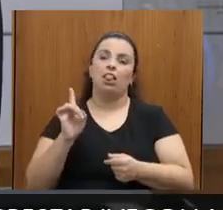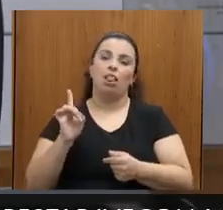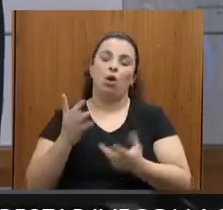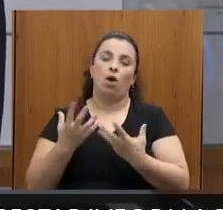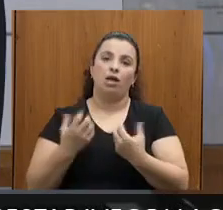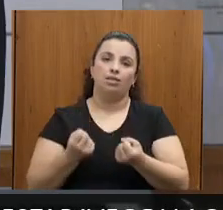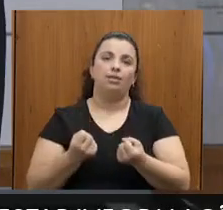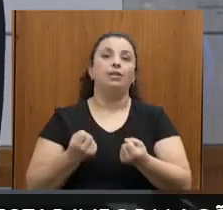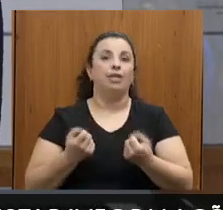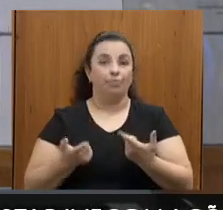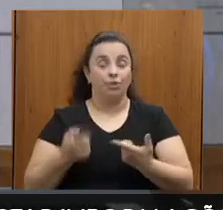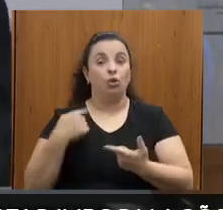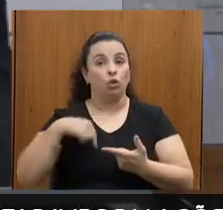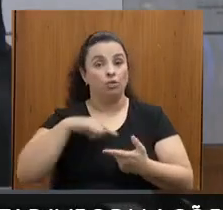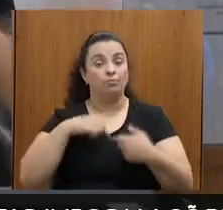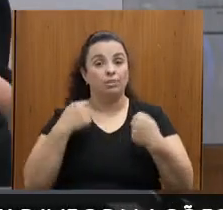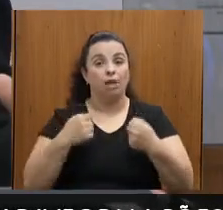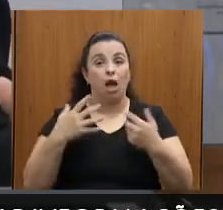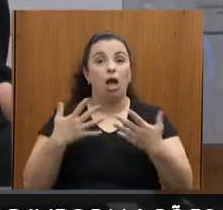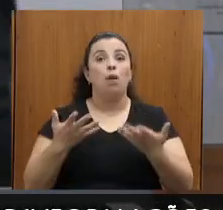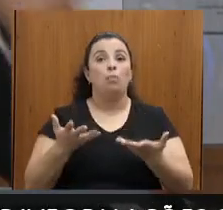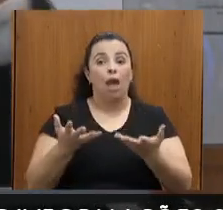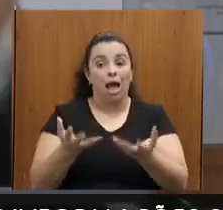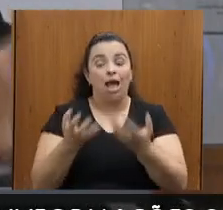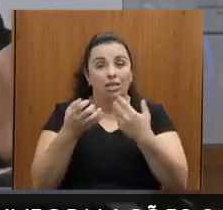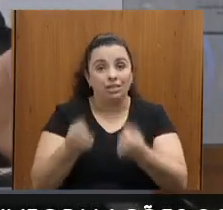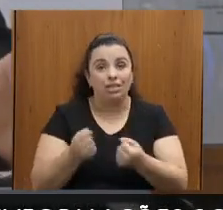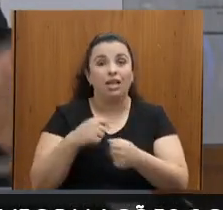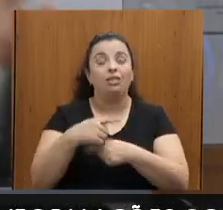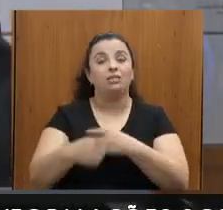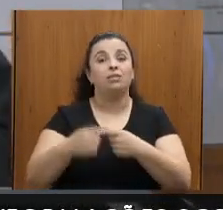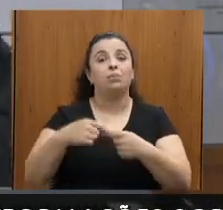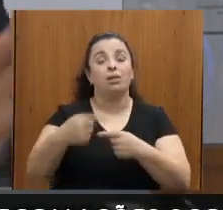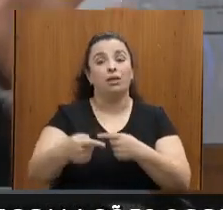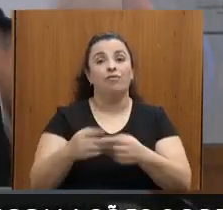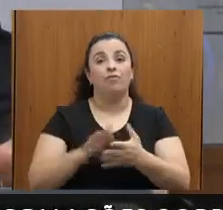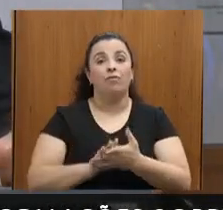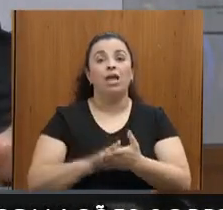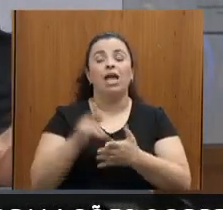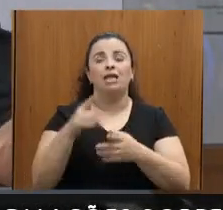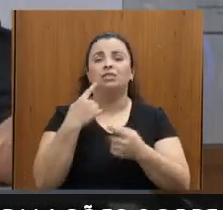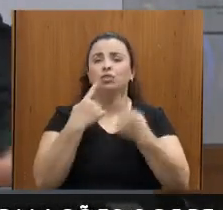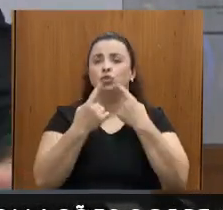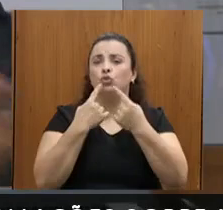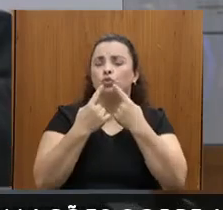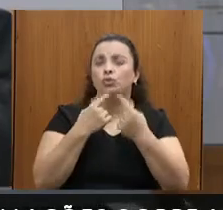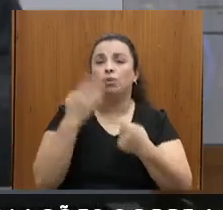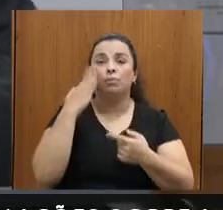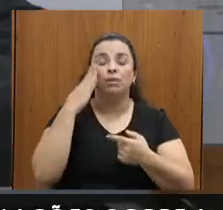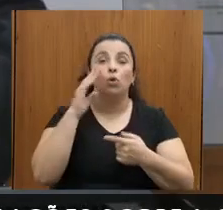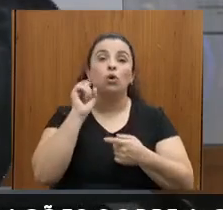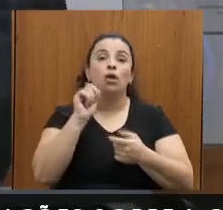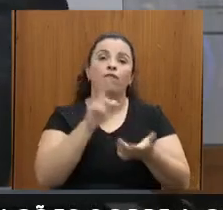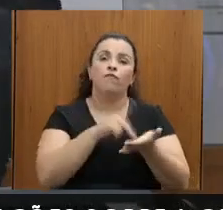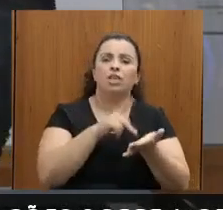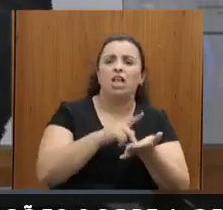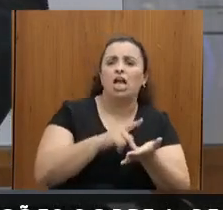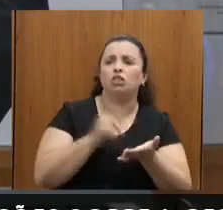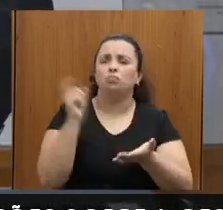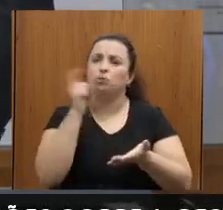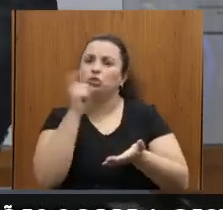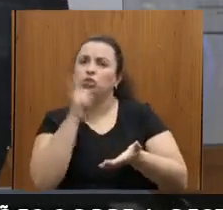semana que vem para discussão, até para desmistificar, até para trazer o que é verdade, que é mentira, que é fake news, que é